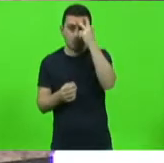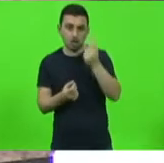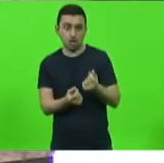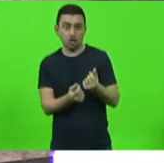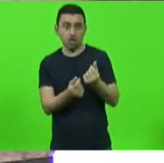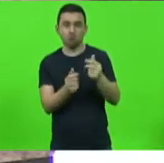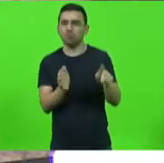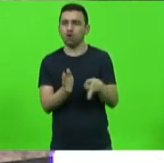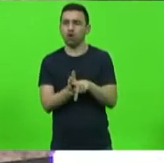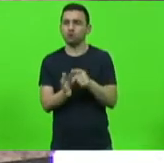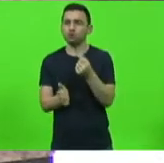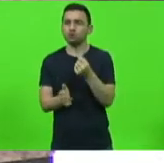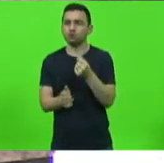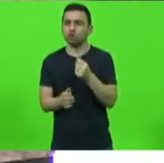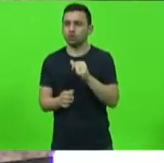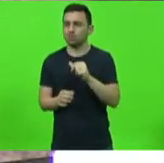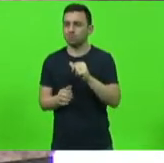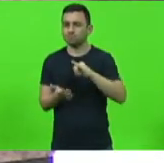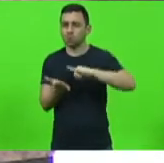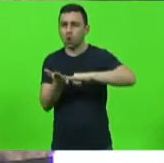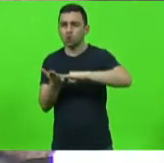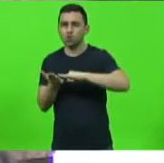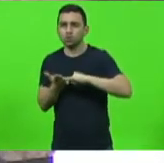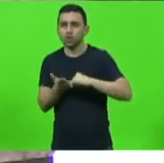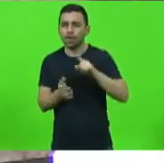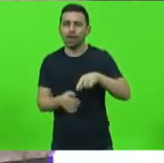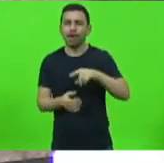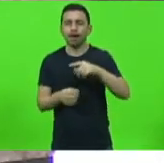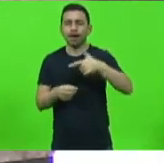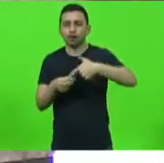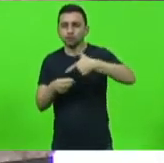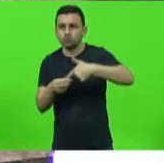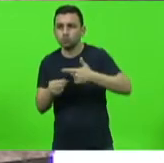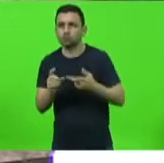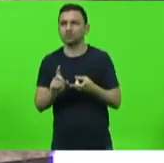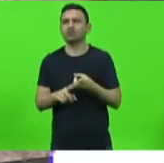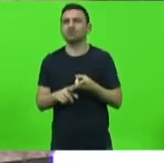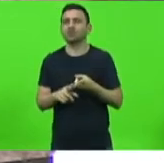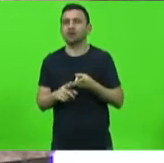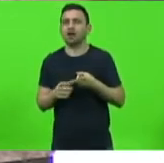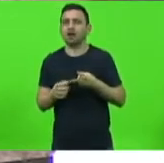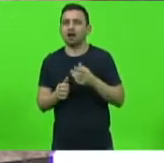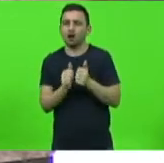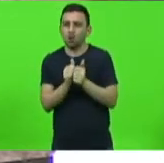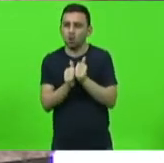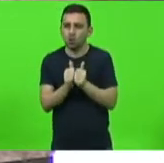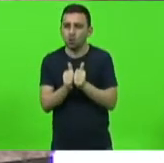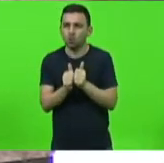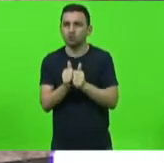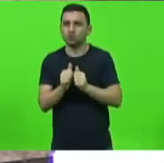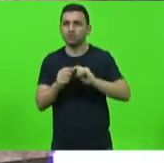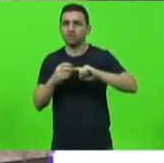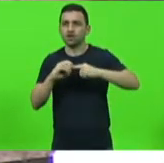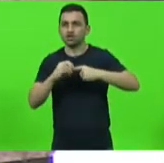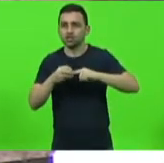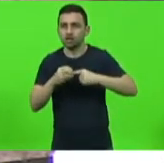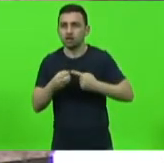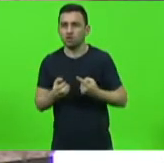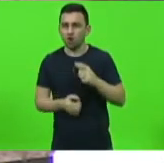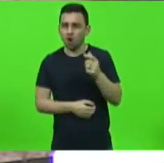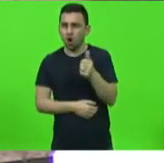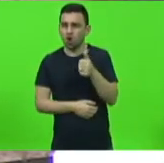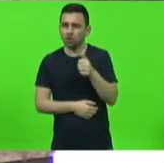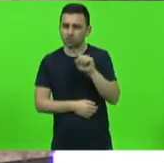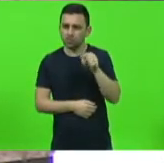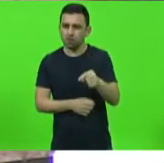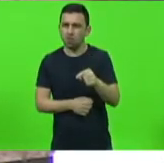dinheiro tirado de impostos, da gasolina, do arroz, do feijão, da cesta básica. R$ 11 mil de